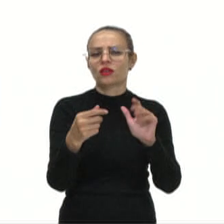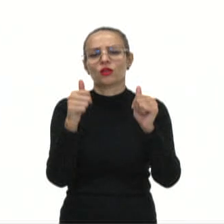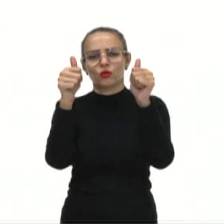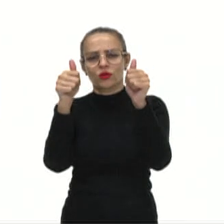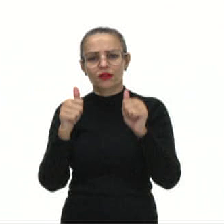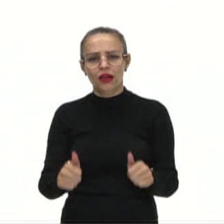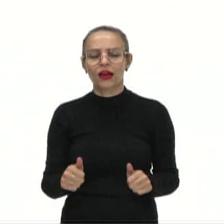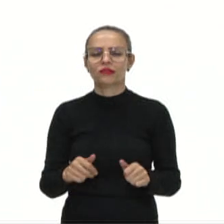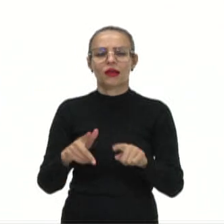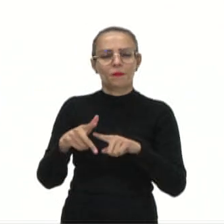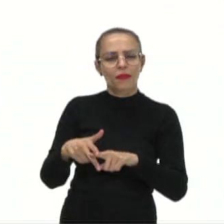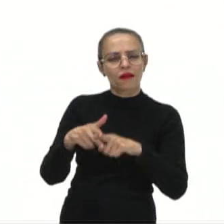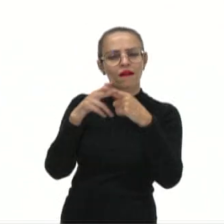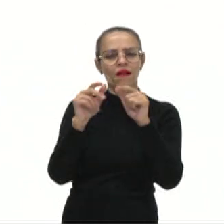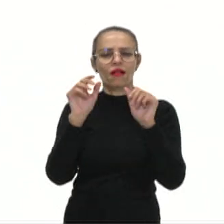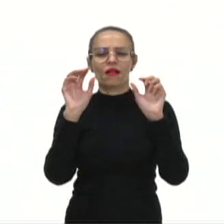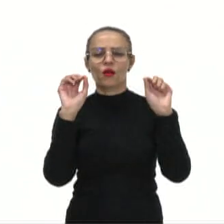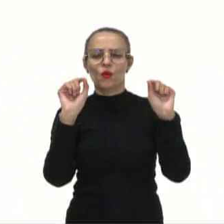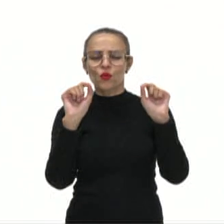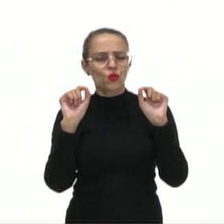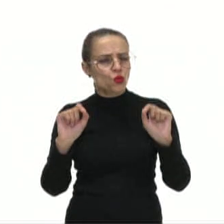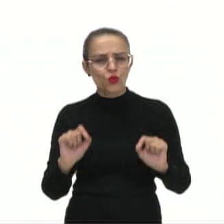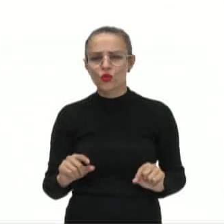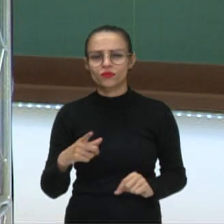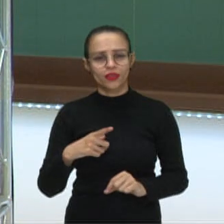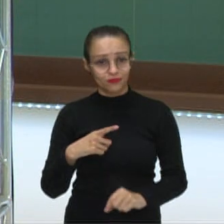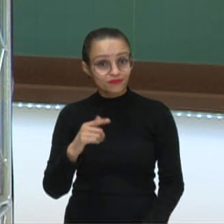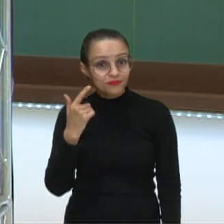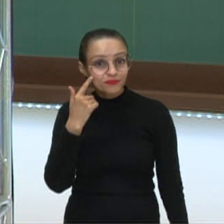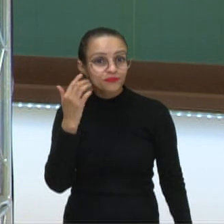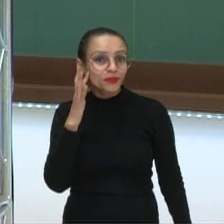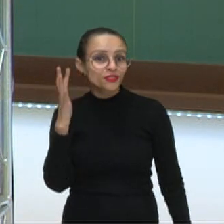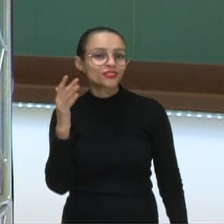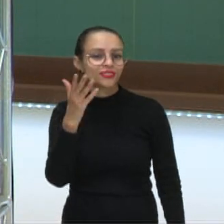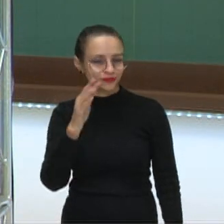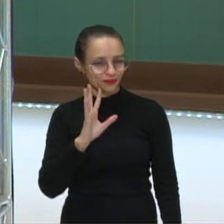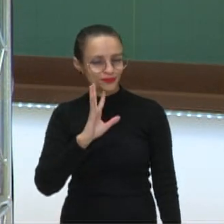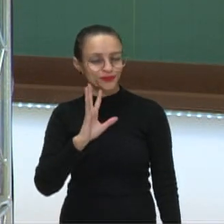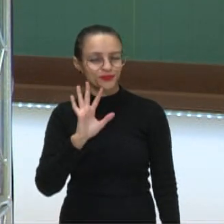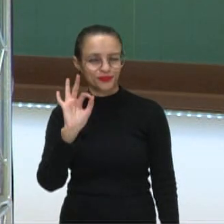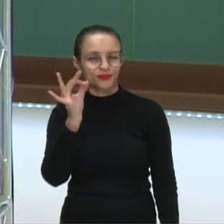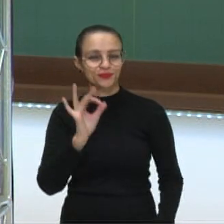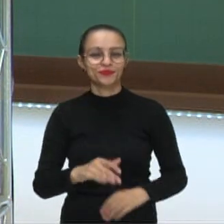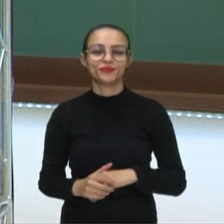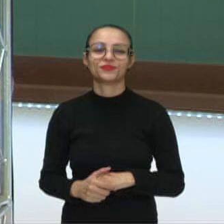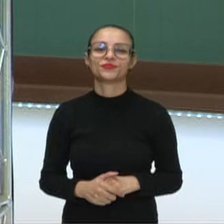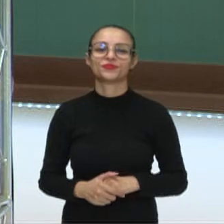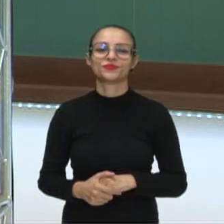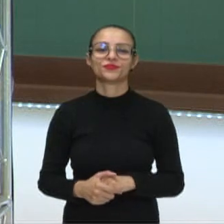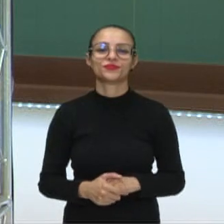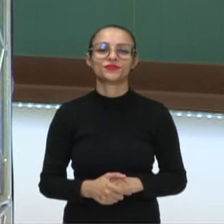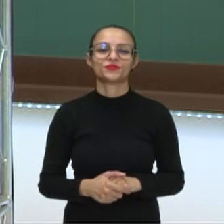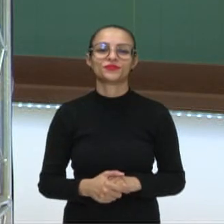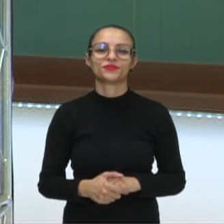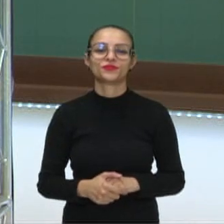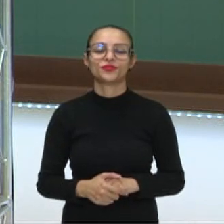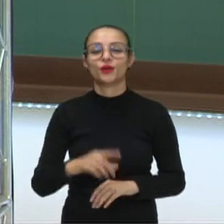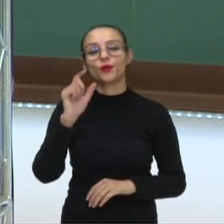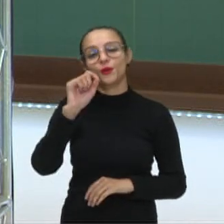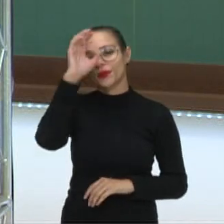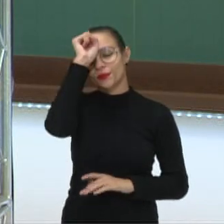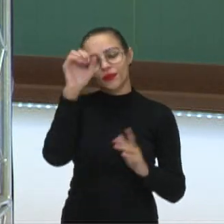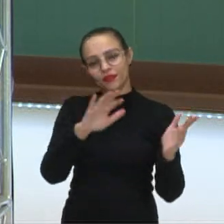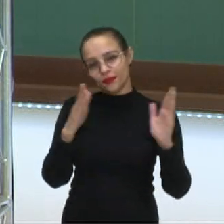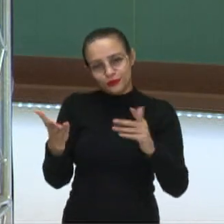cartaz personalizado, evento, filme. Já pensou? Bacana isso, né? O que